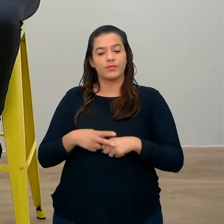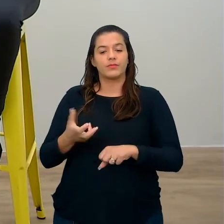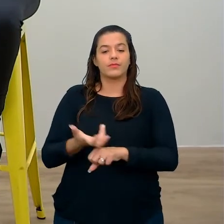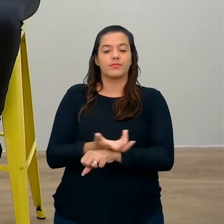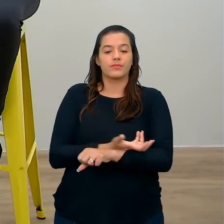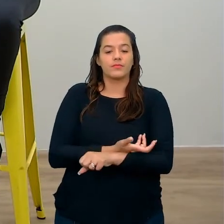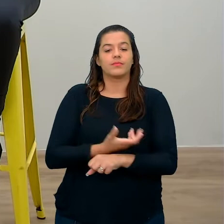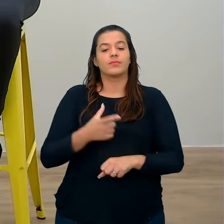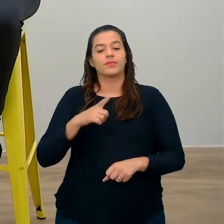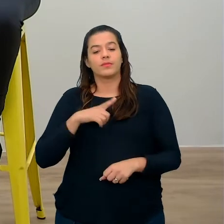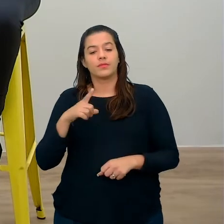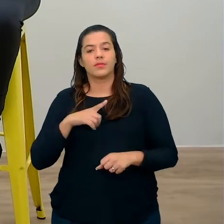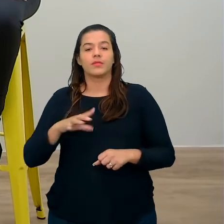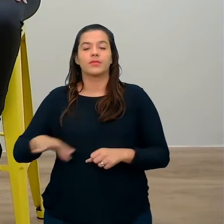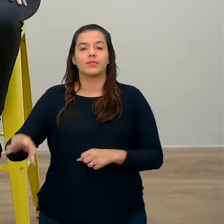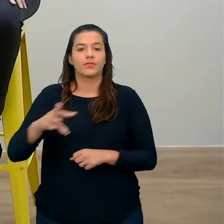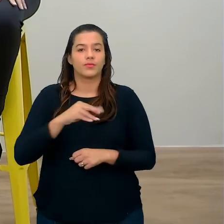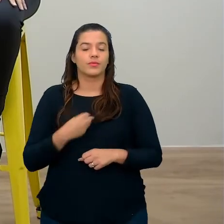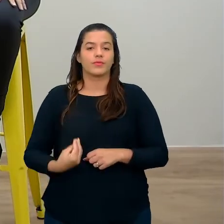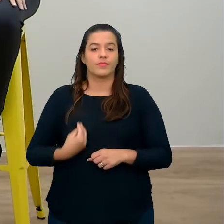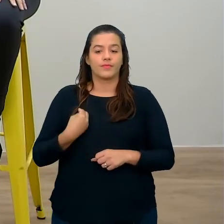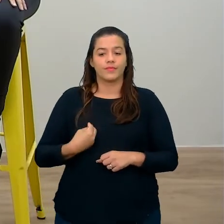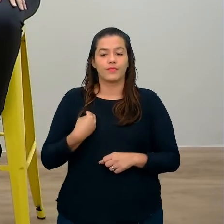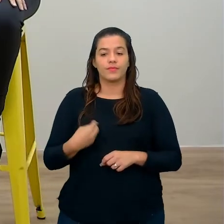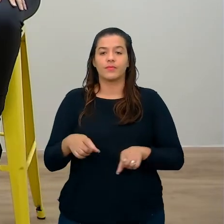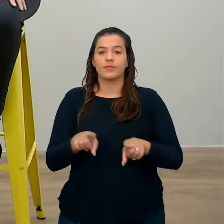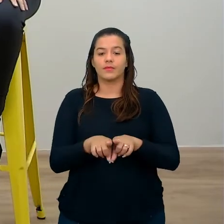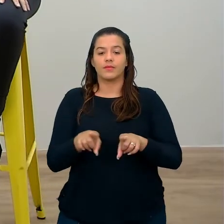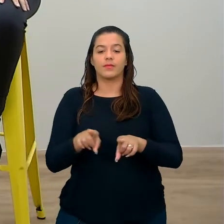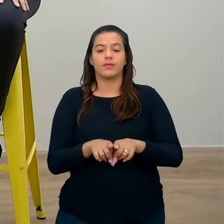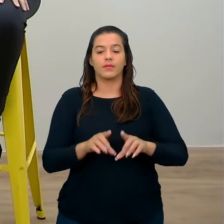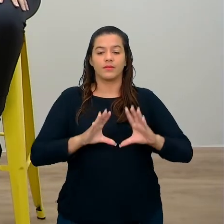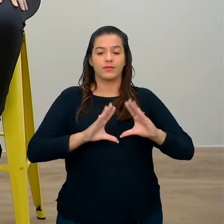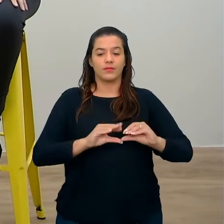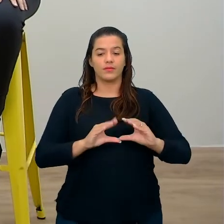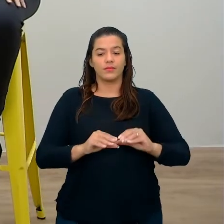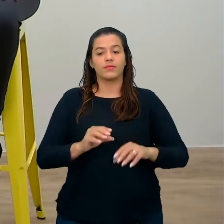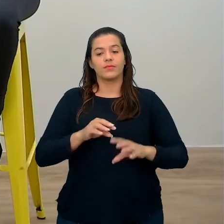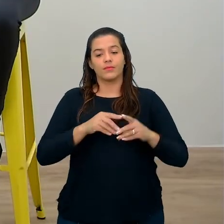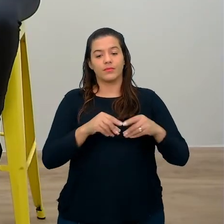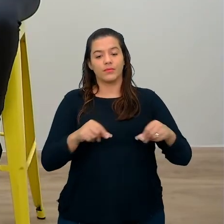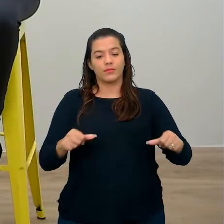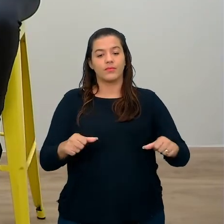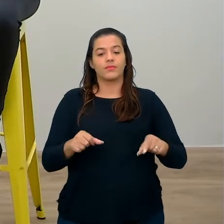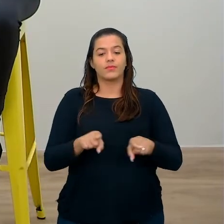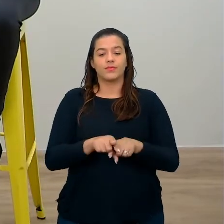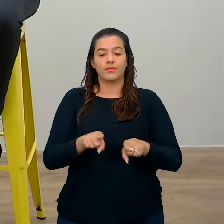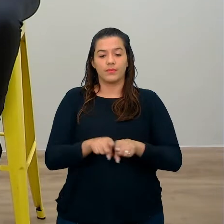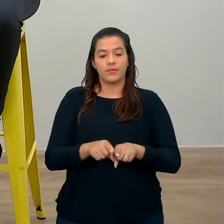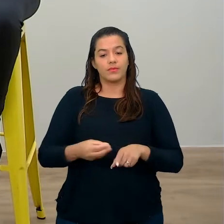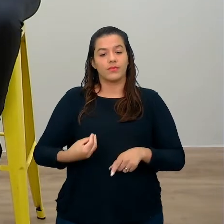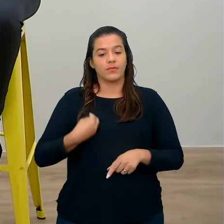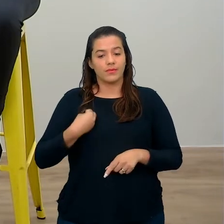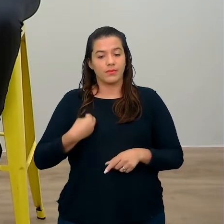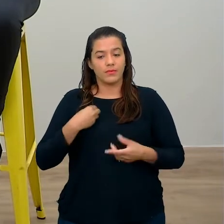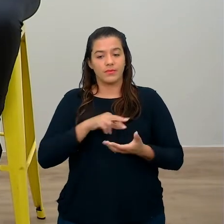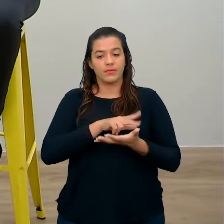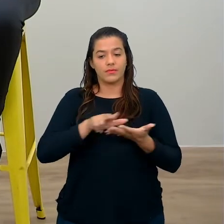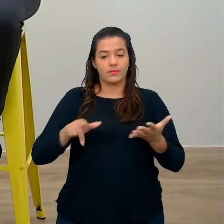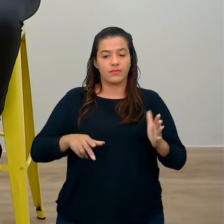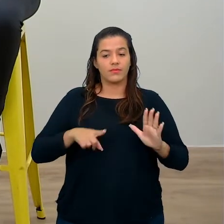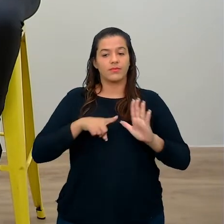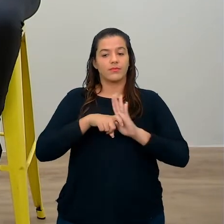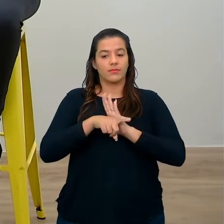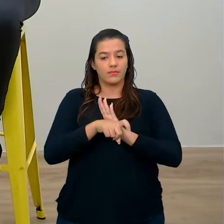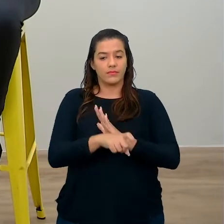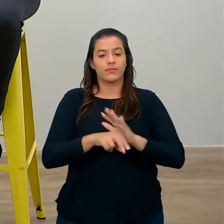muitos seres vivos, né, mas aí a do solo, essa me surpreendeu, hein? Mesmo porque o solo é vivo, porque a gente tem micro-organismos, né?